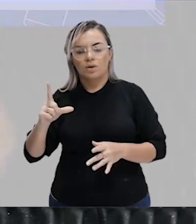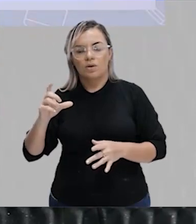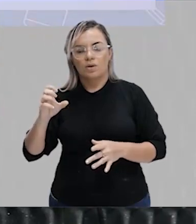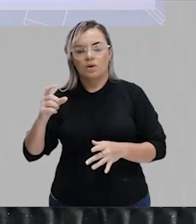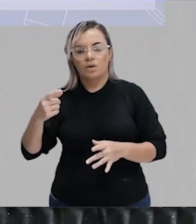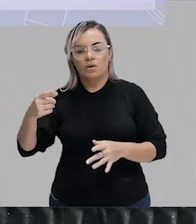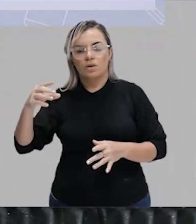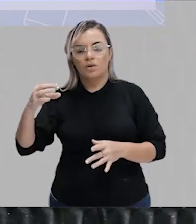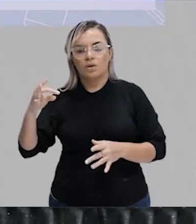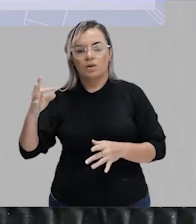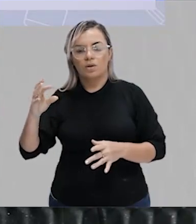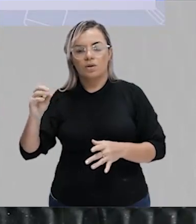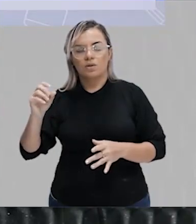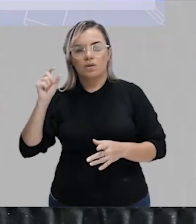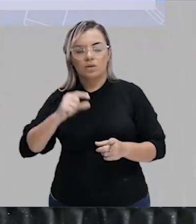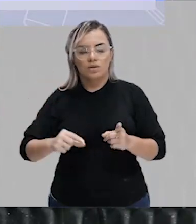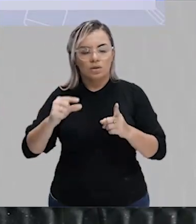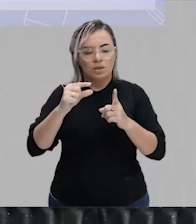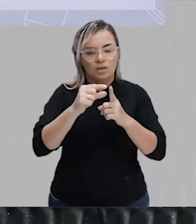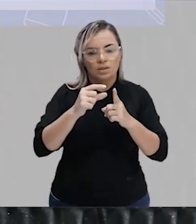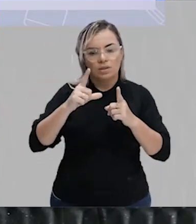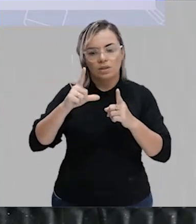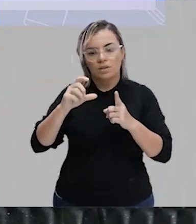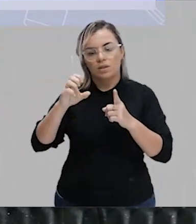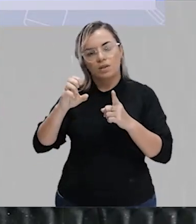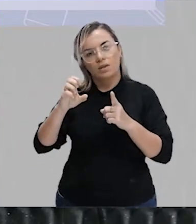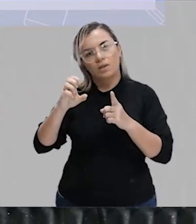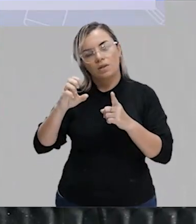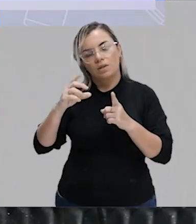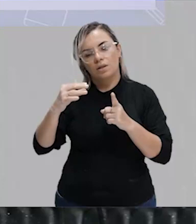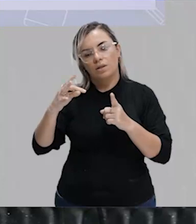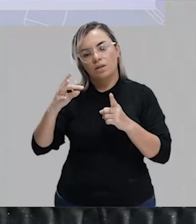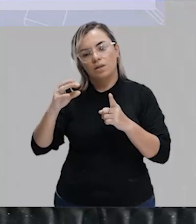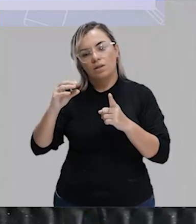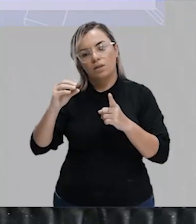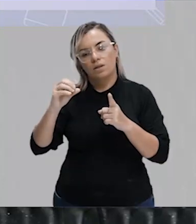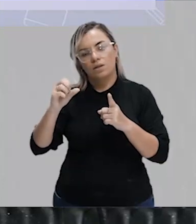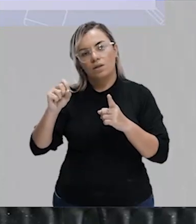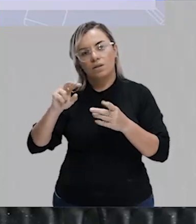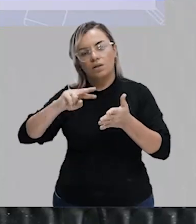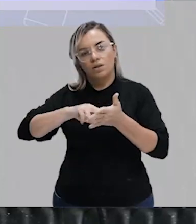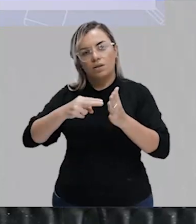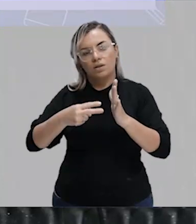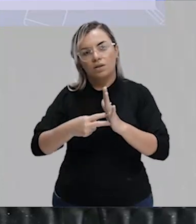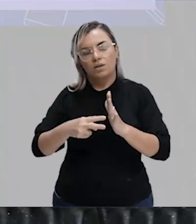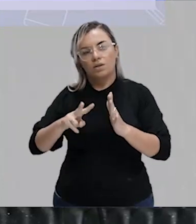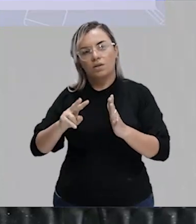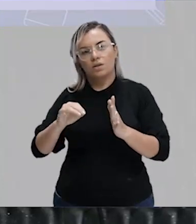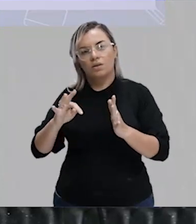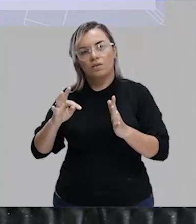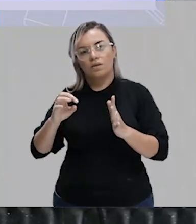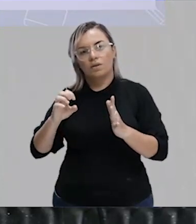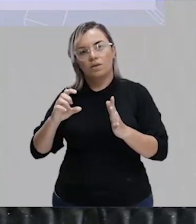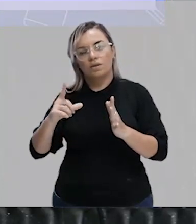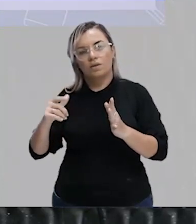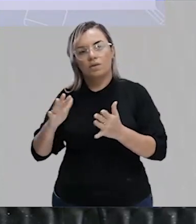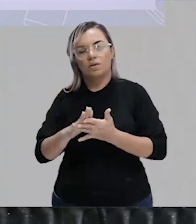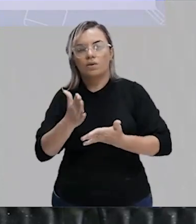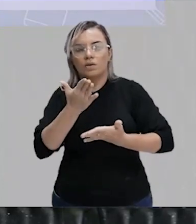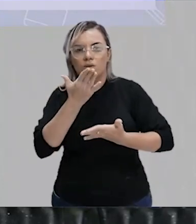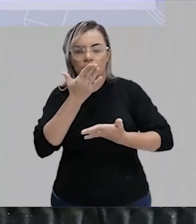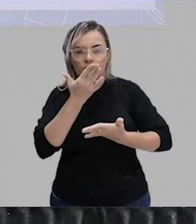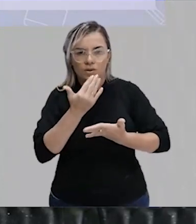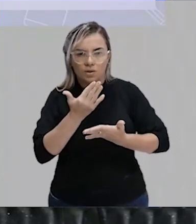final, significa vitelo. O que é vitelo, professor? Vitelo é uma substância nutritiva que